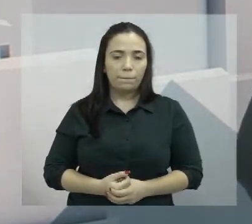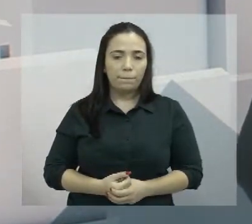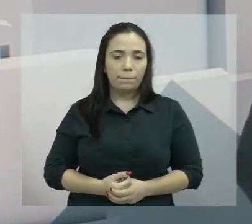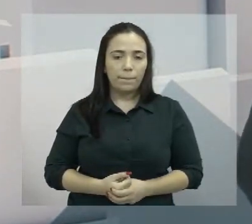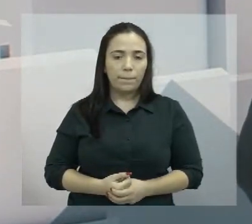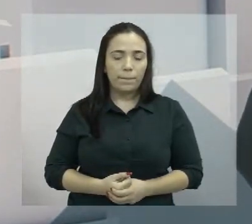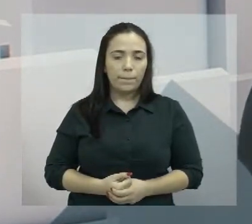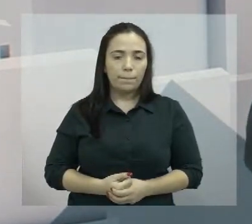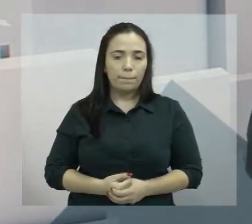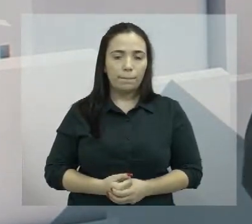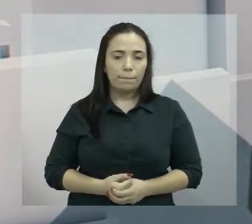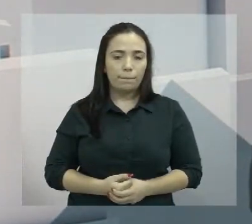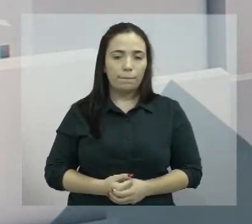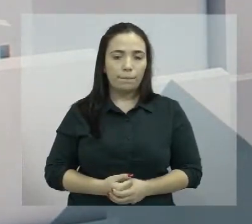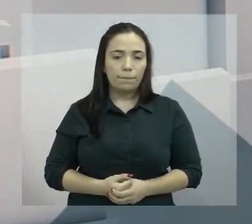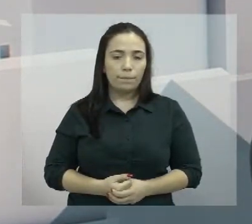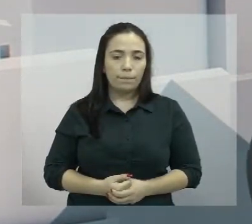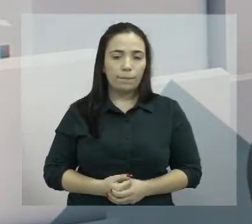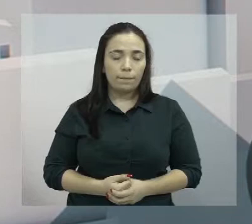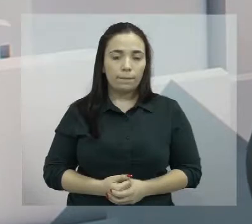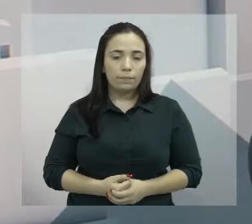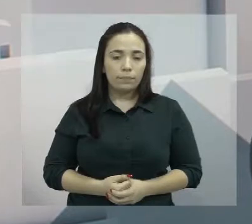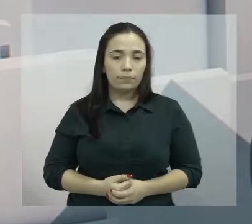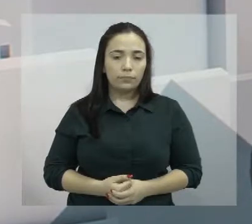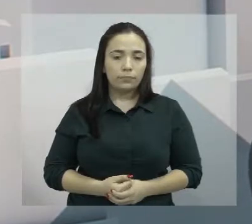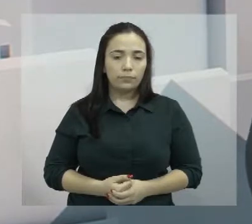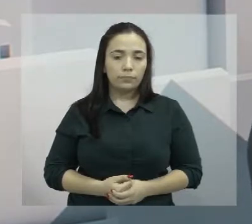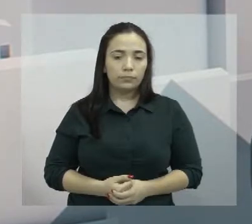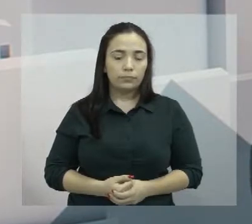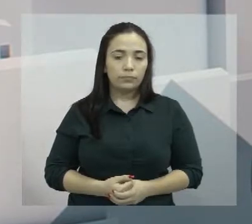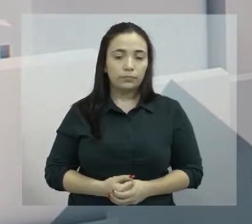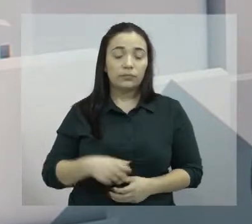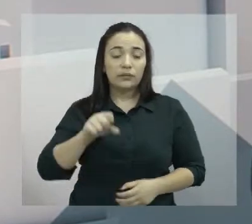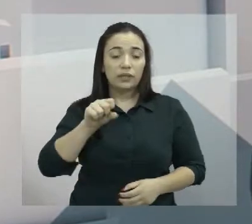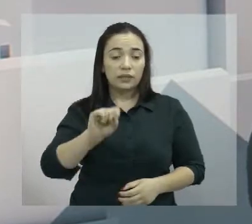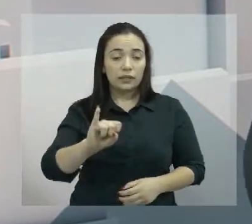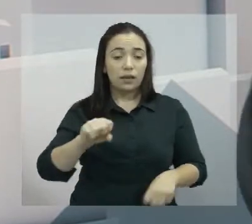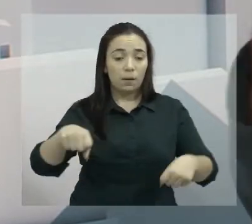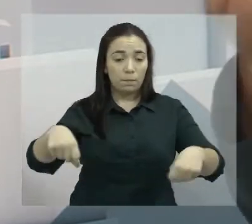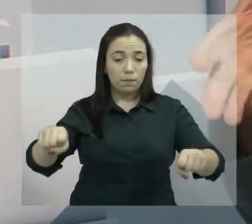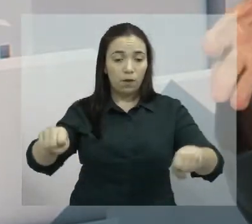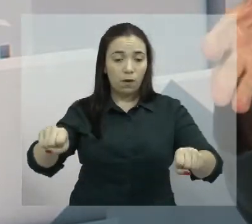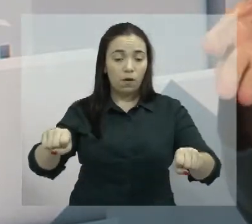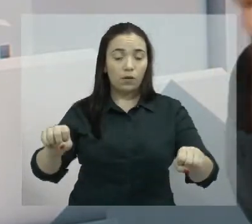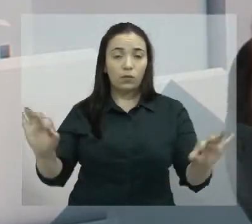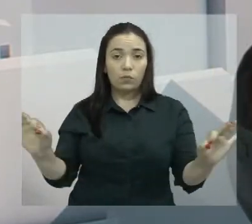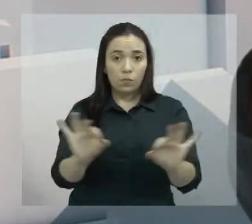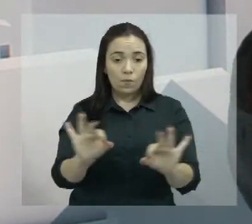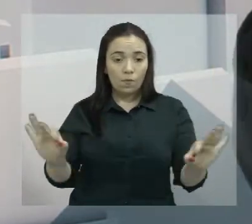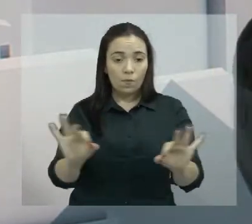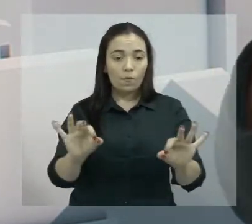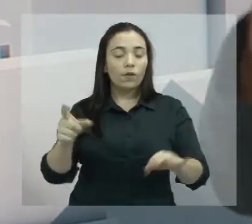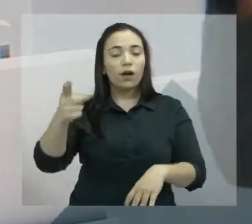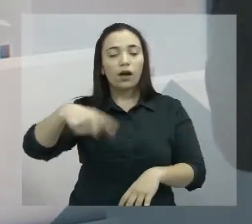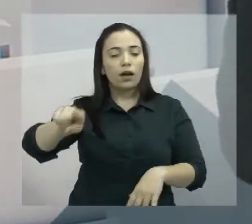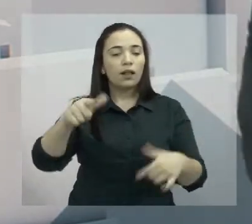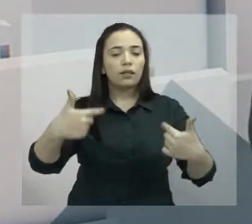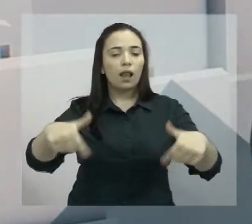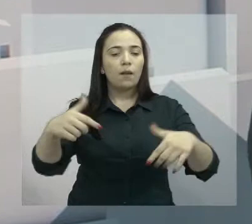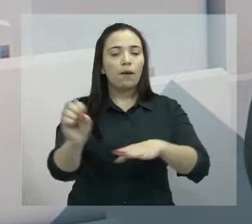SAMU, eles vão dizer o seguinte: olha, se não fosse os motociclistas, nós não trabalharíamos, porque,